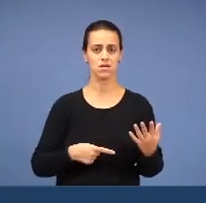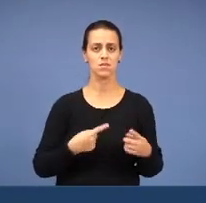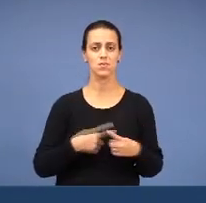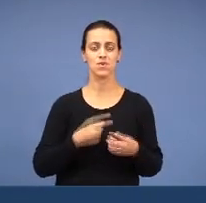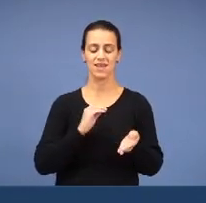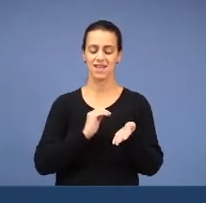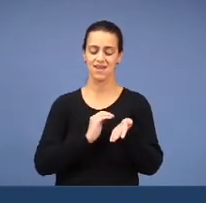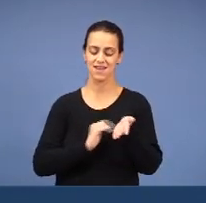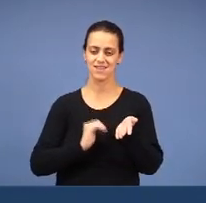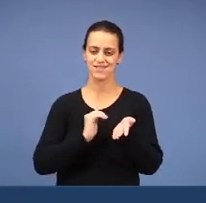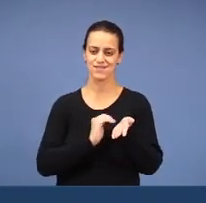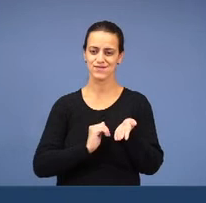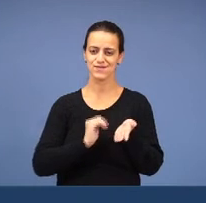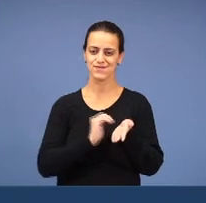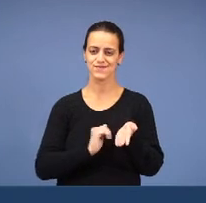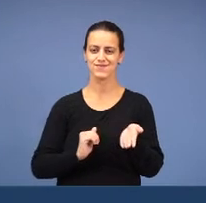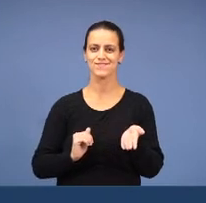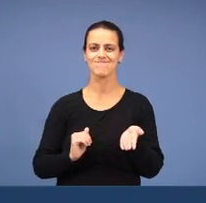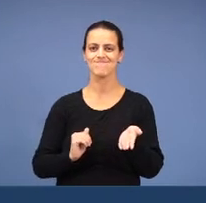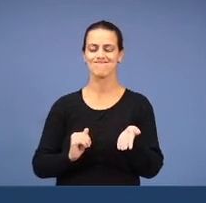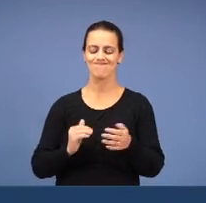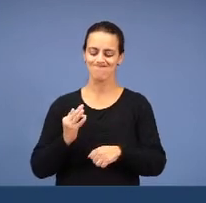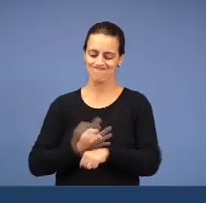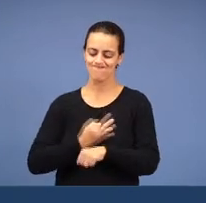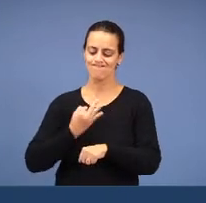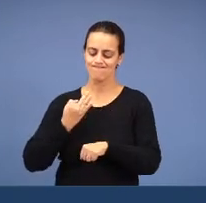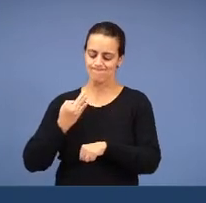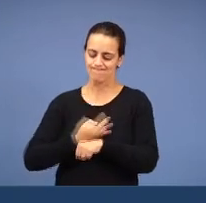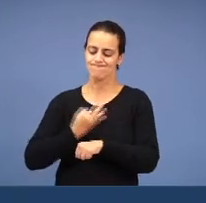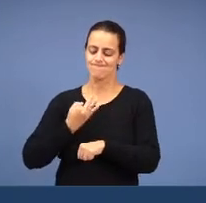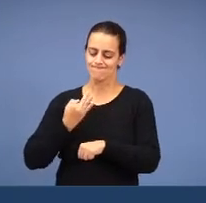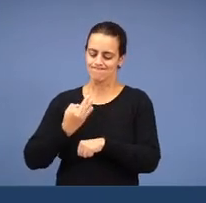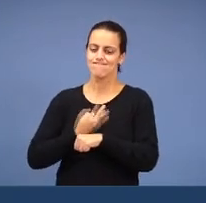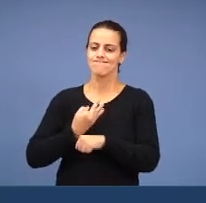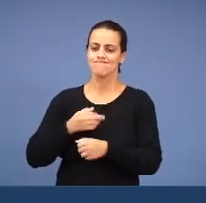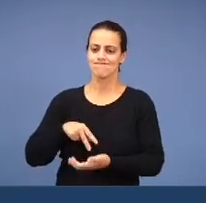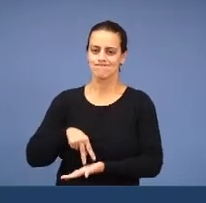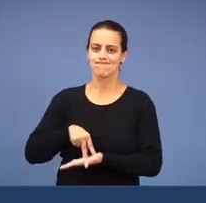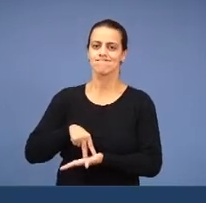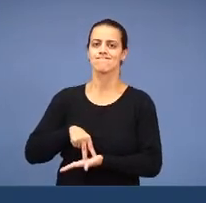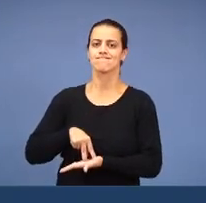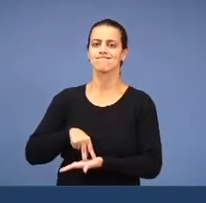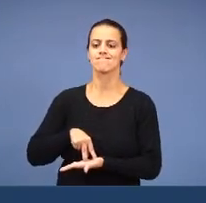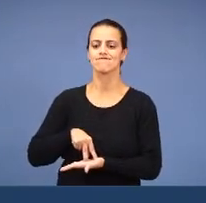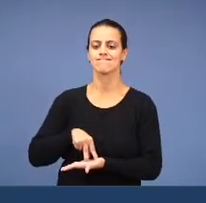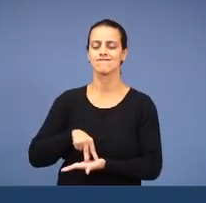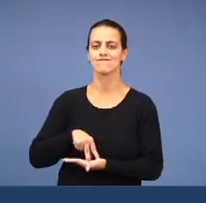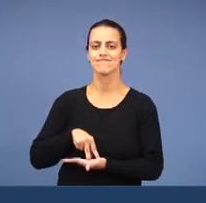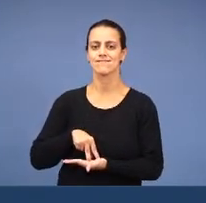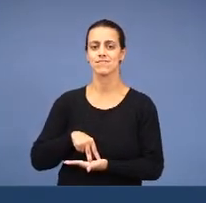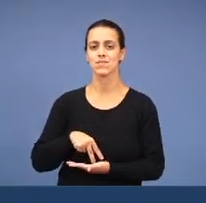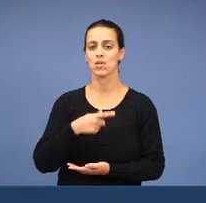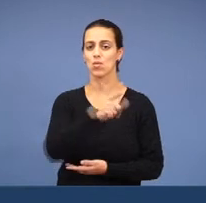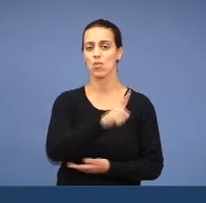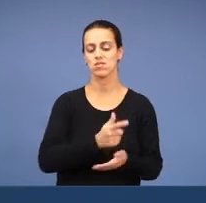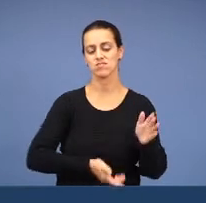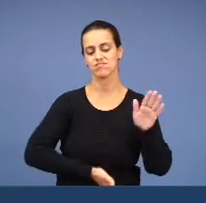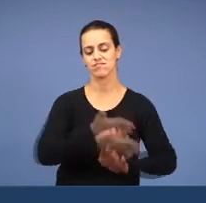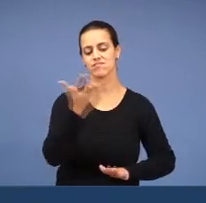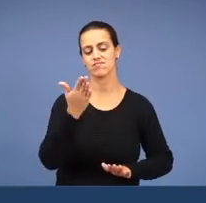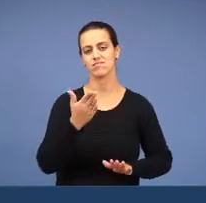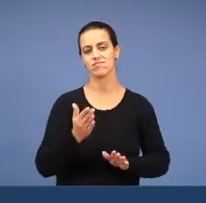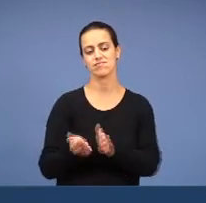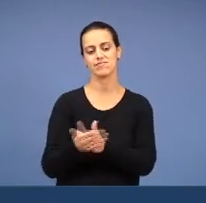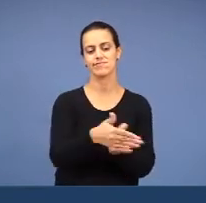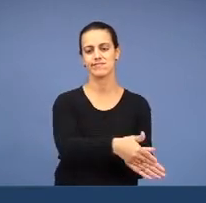restos. Eles estavam resistindo, era um pequeno grupo, que já tinha, o outro já tinha se debandado, tinha ido embora. É